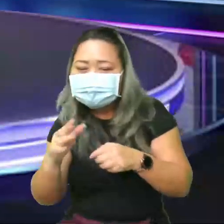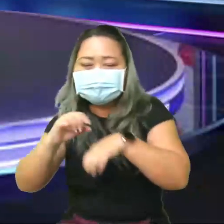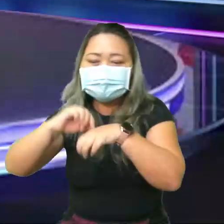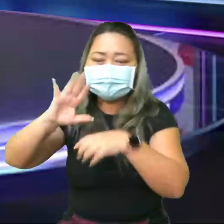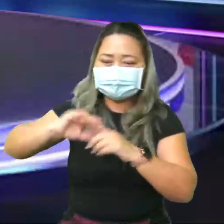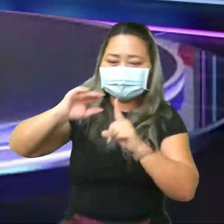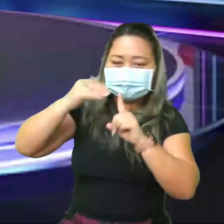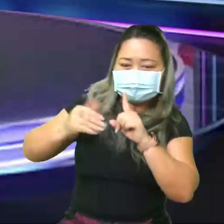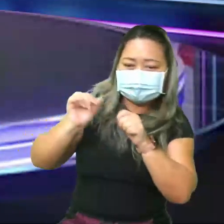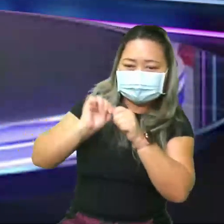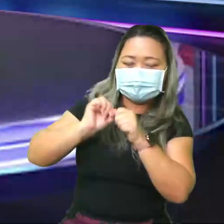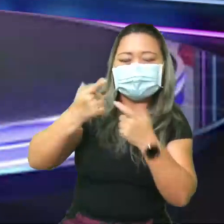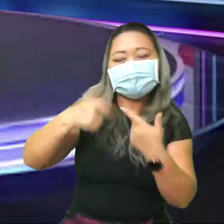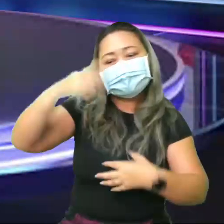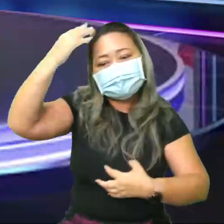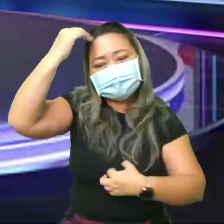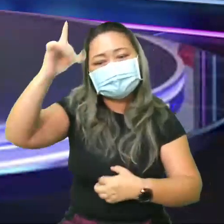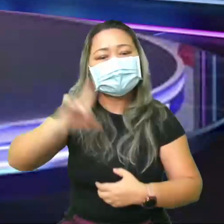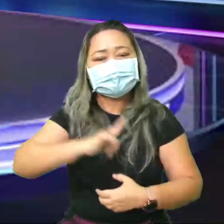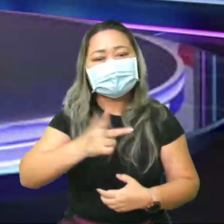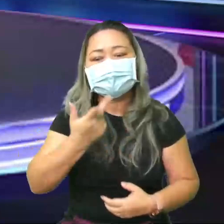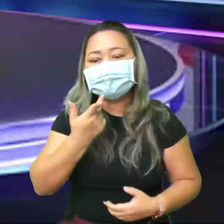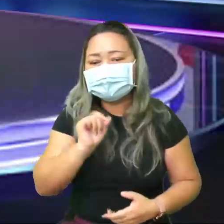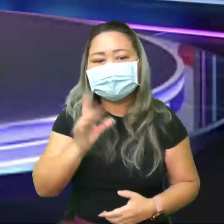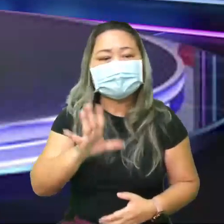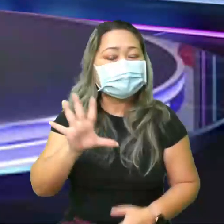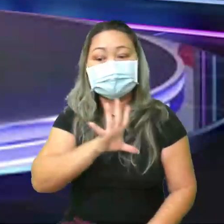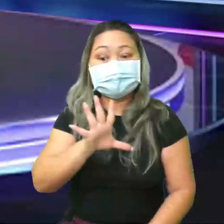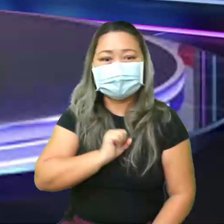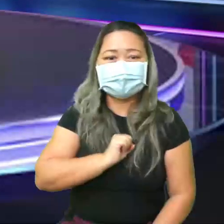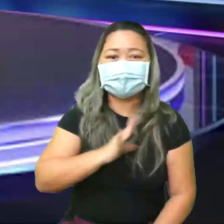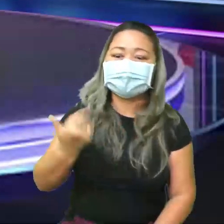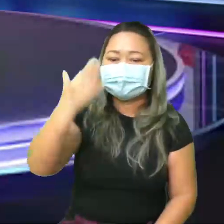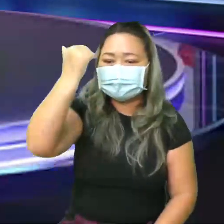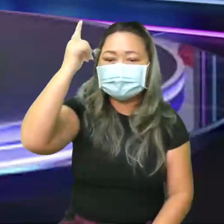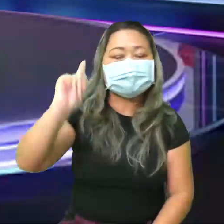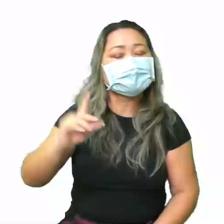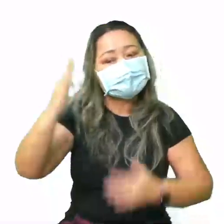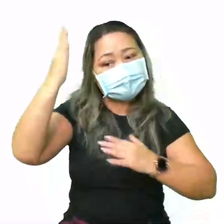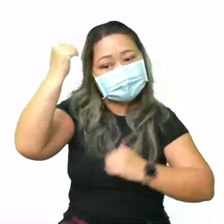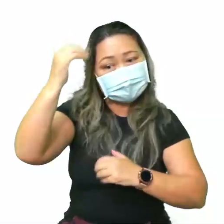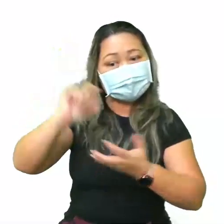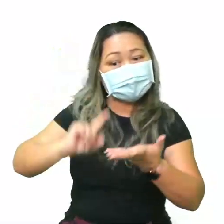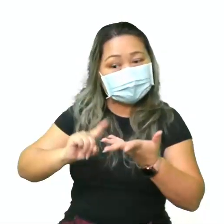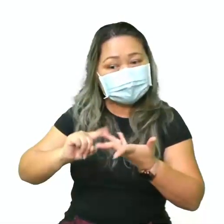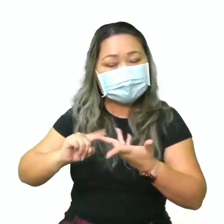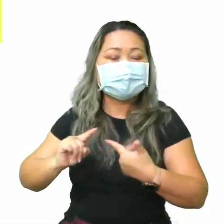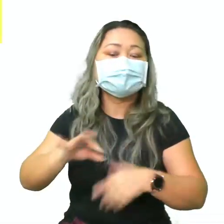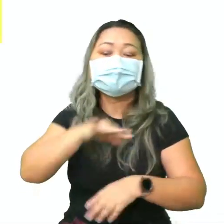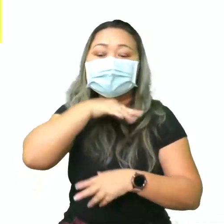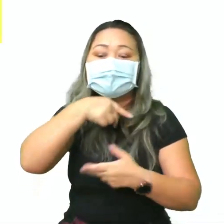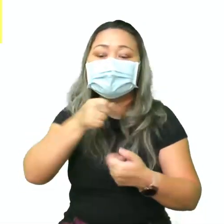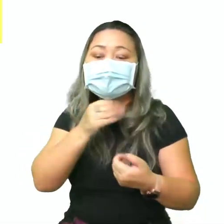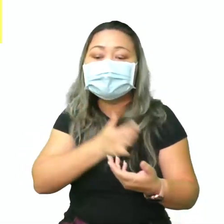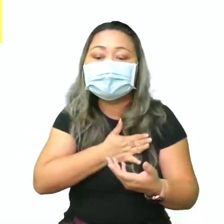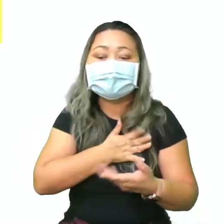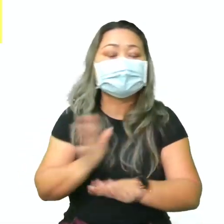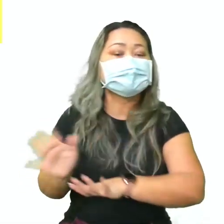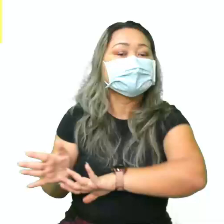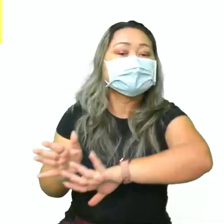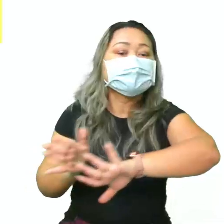interagir. Então, quando a gente fala de populações, a gente deu exemplo ali, formando uma bandeira, um monte de pessoas, tá? Então, a espécie Homo